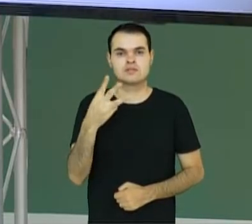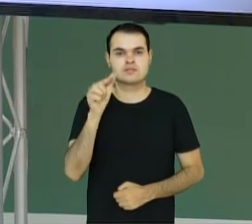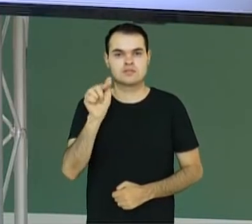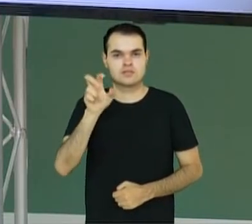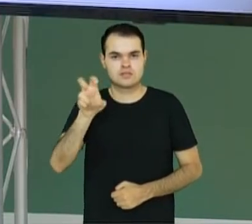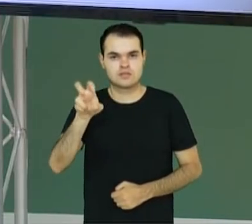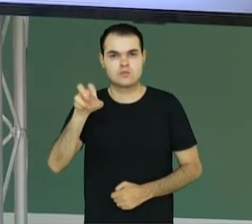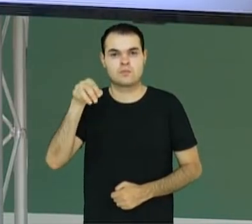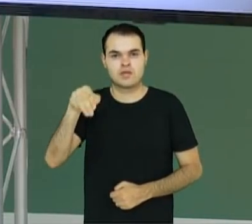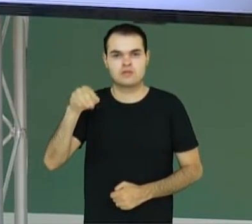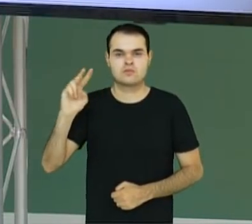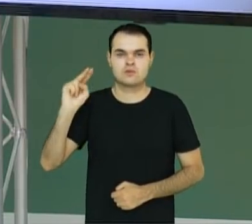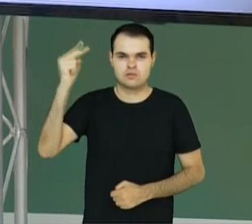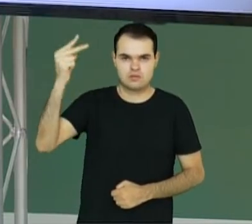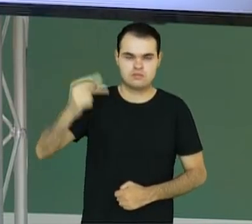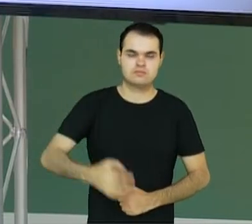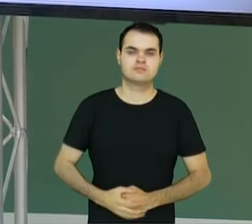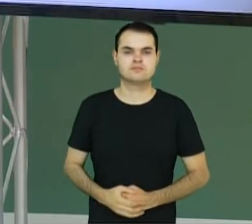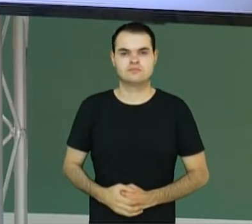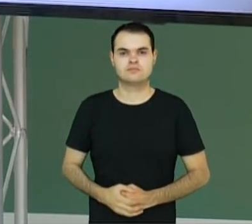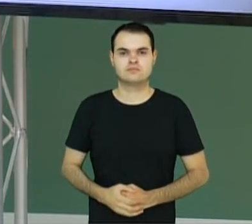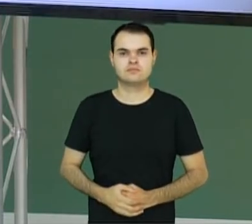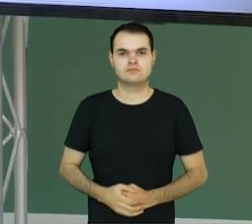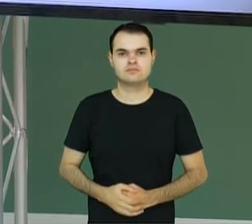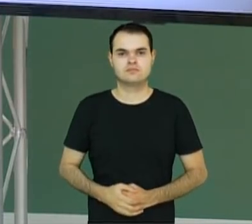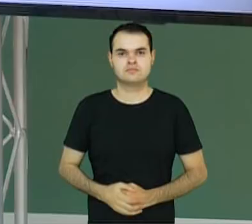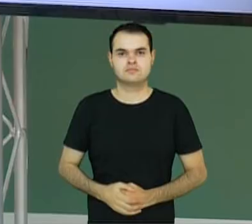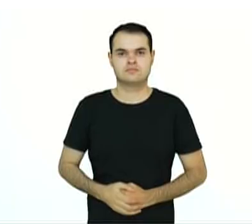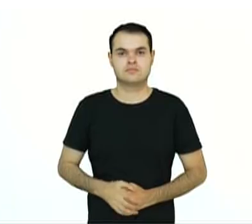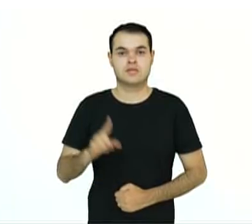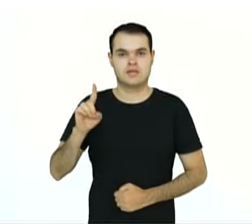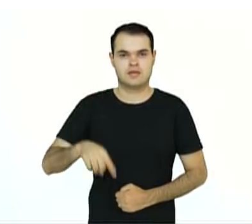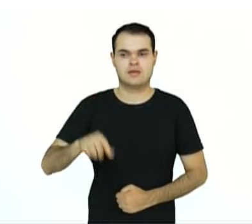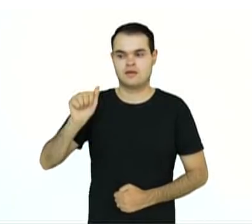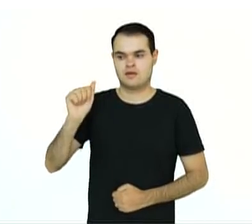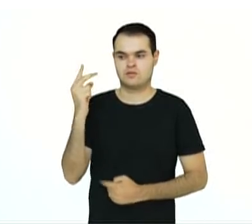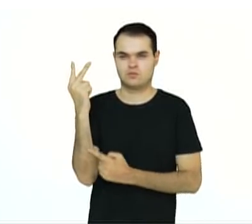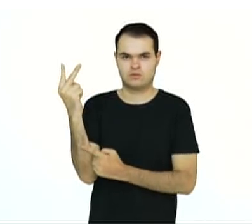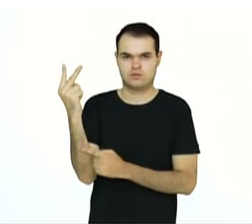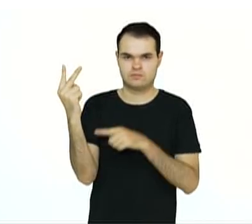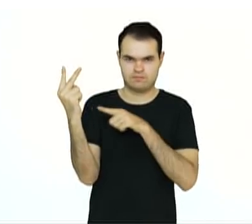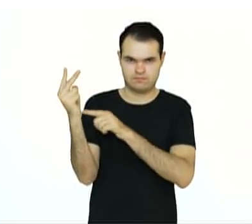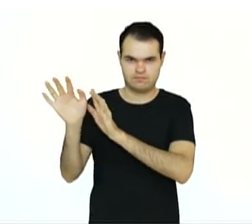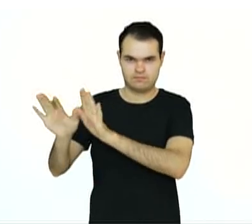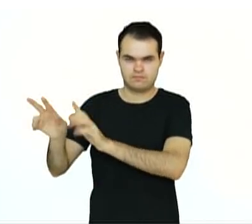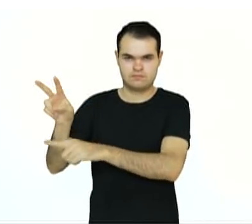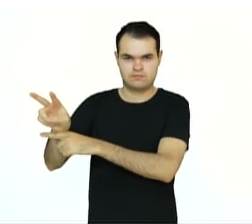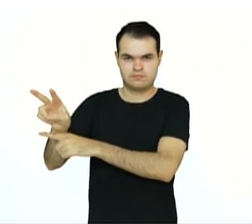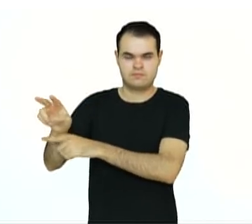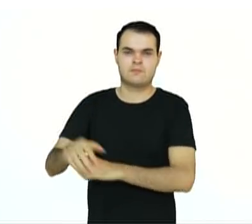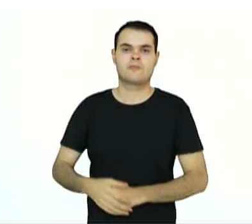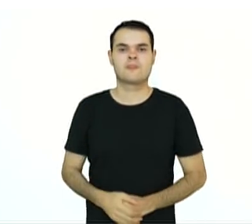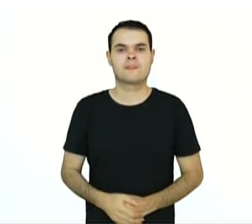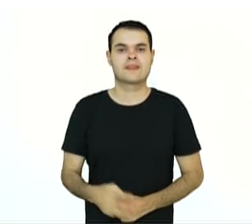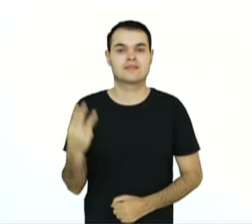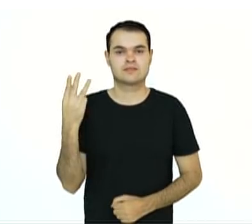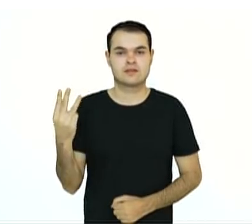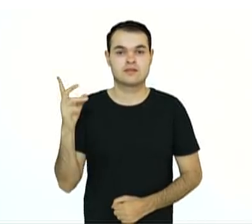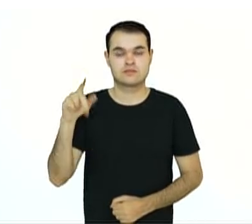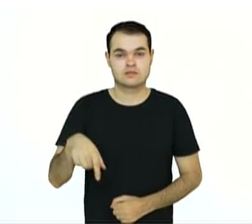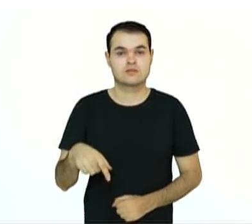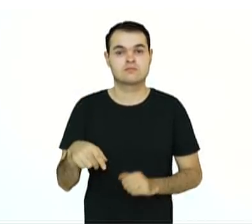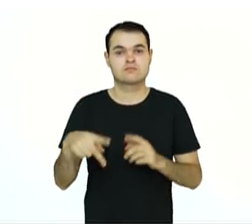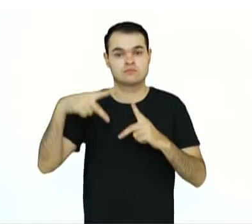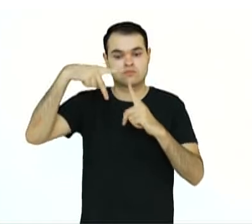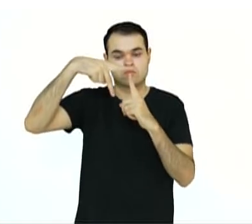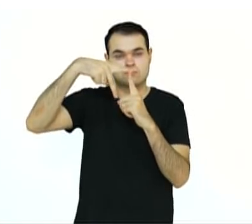3,375 metros quadrados. Tá? Essa é a área 2. A área 3 é um quadrado de lado 1,5.